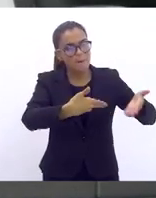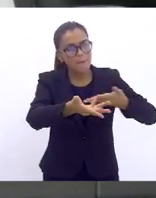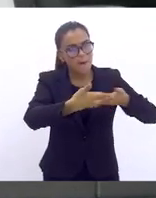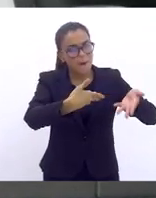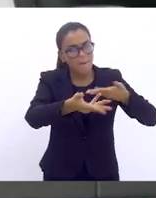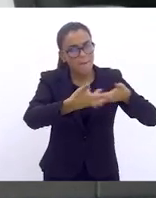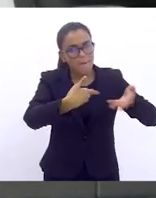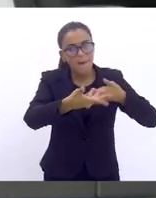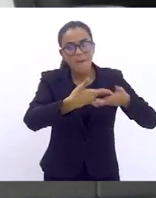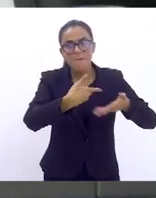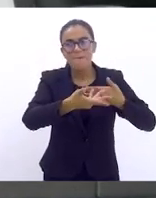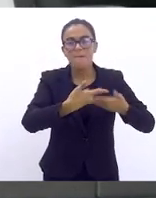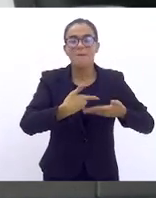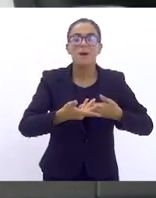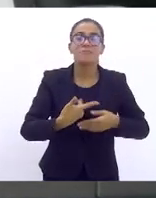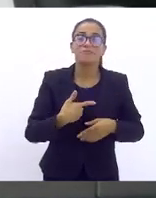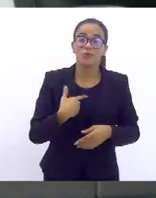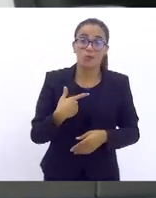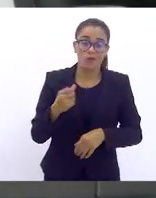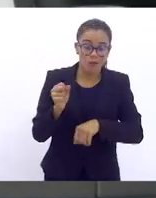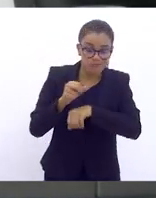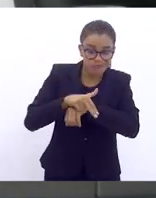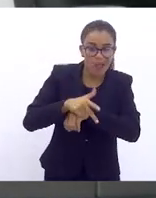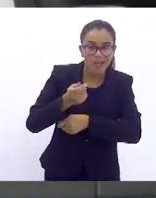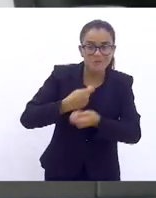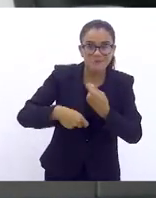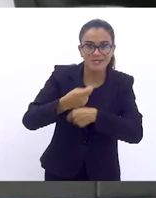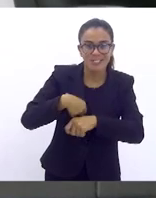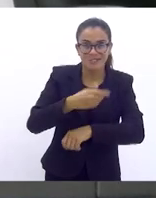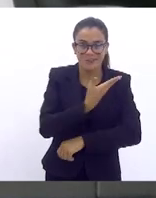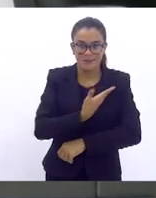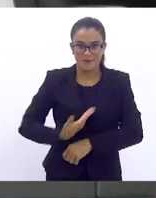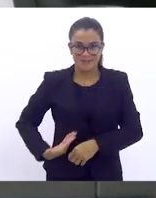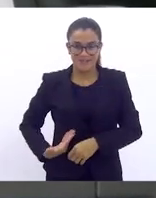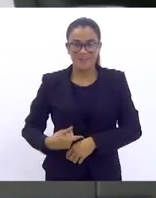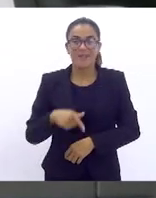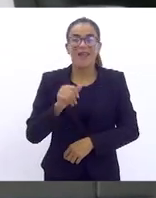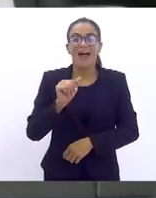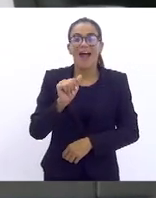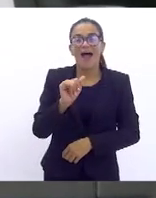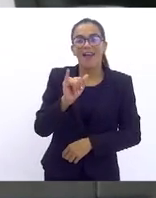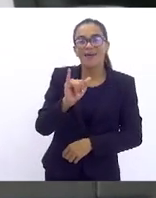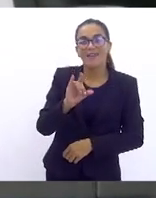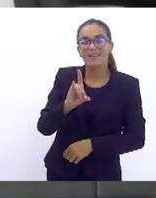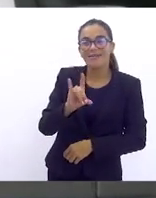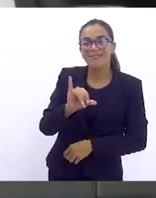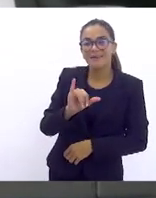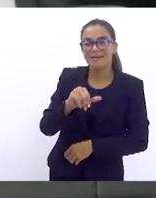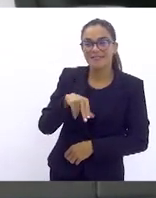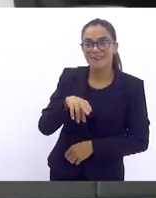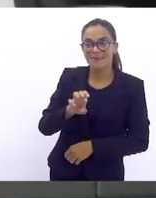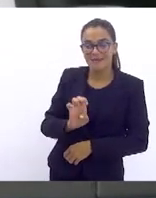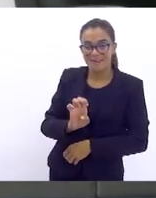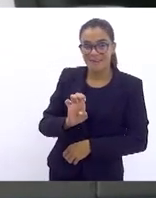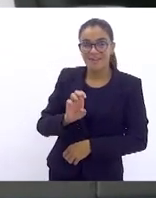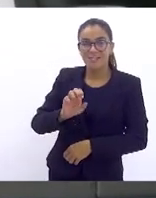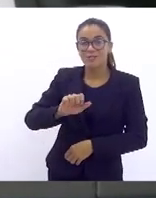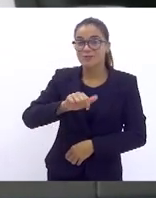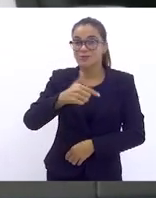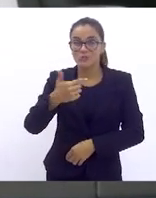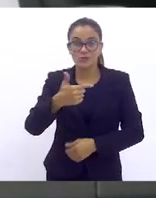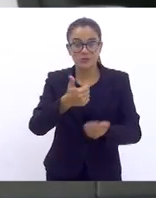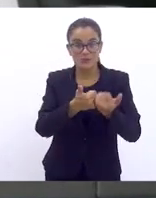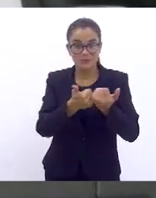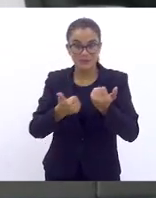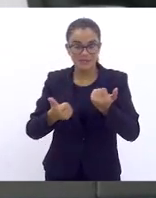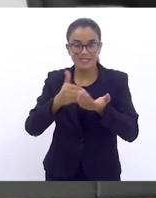desde que eu entrei para administração pública sair voltei que era a Ed que foi subsecretária grande figura